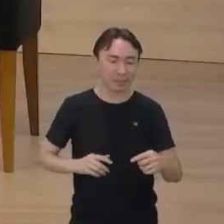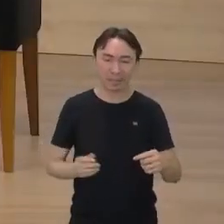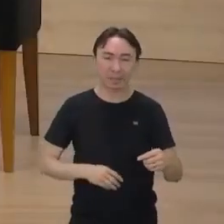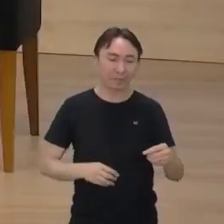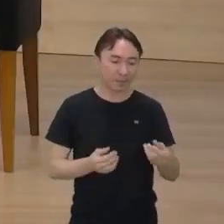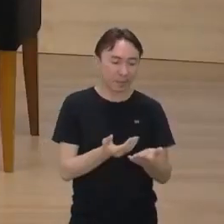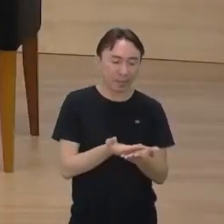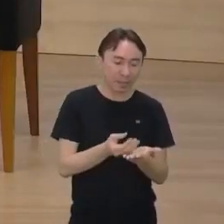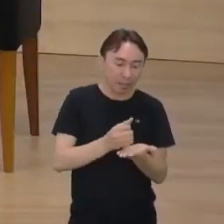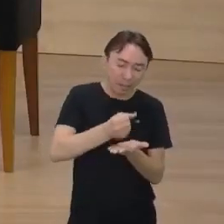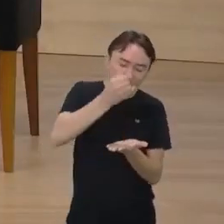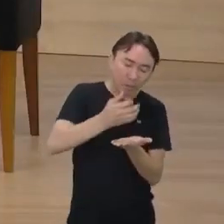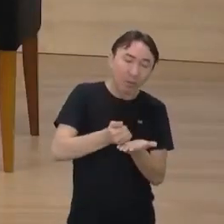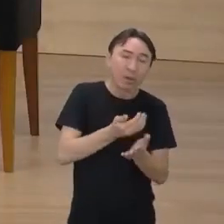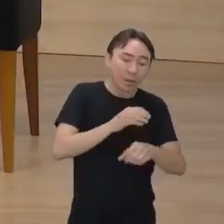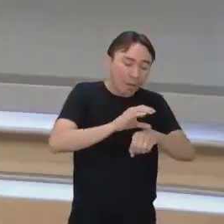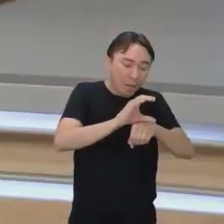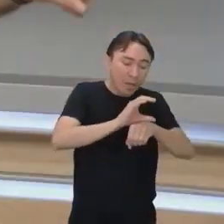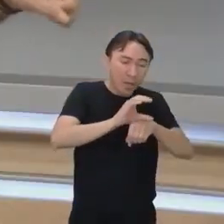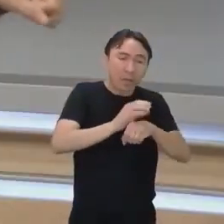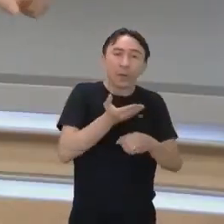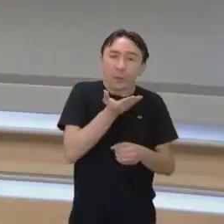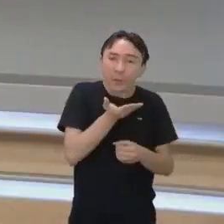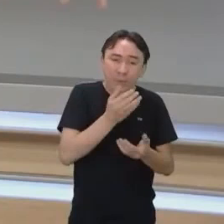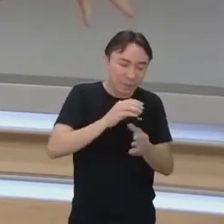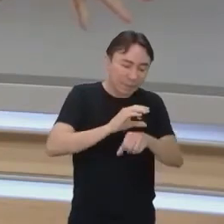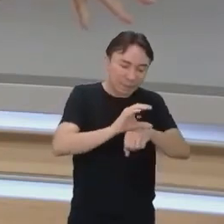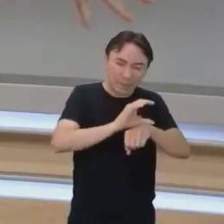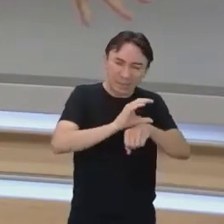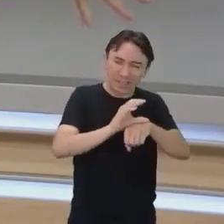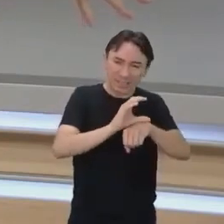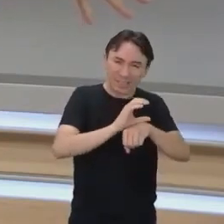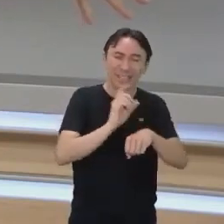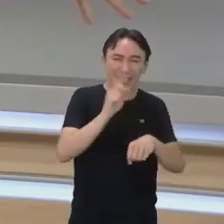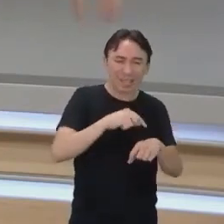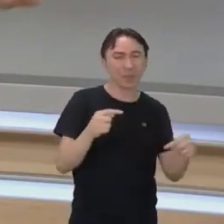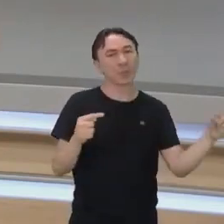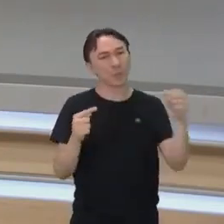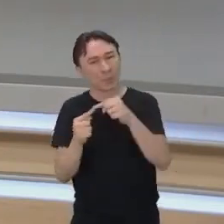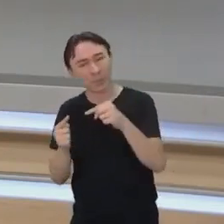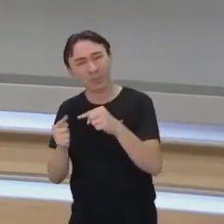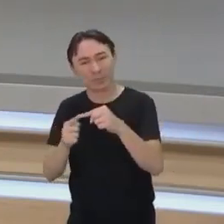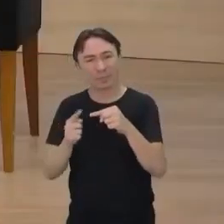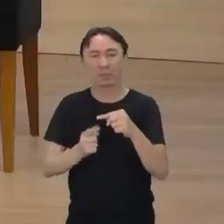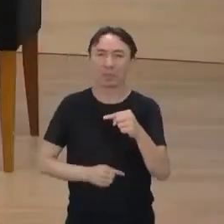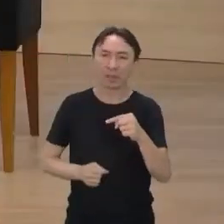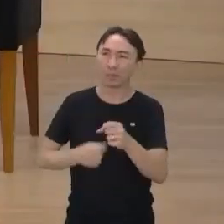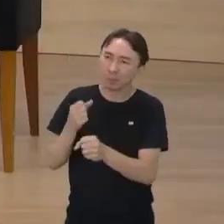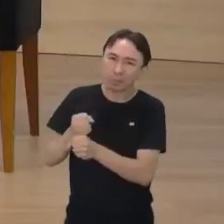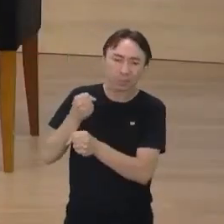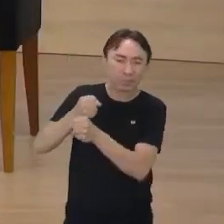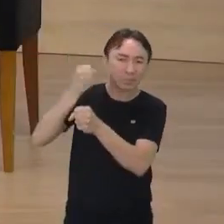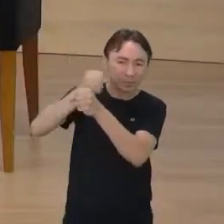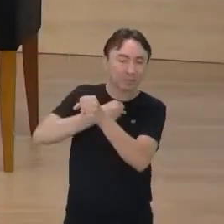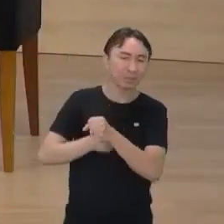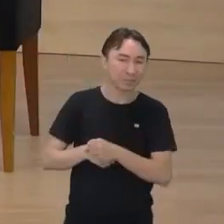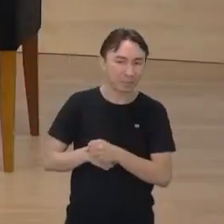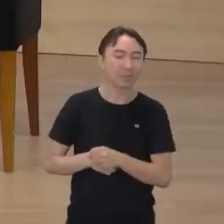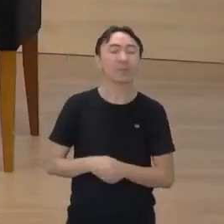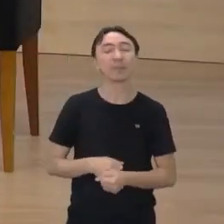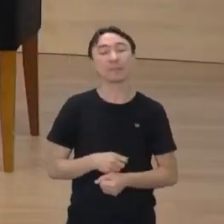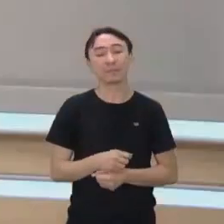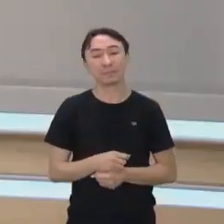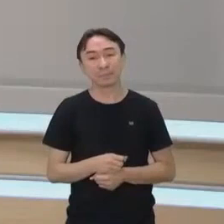usa na argamassa. Isso tem a ver também? O calcário, a gente abordou numa aula anterior